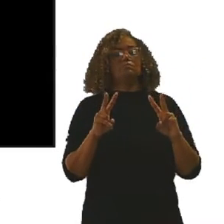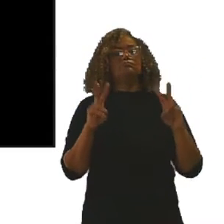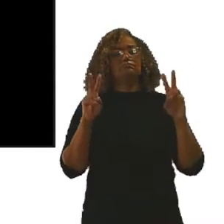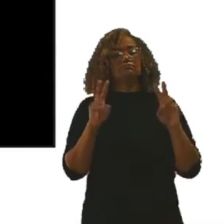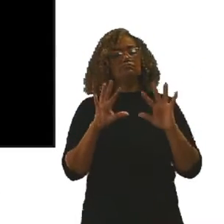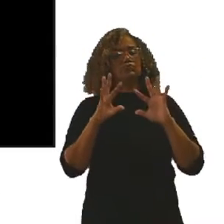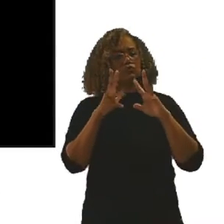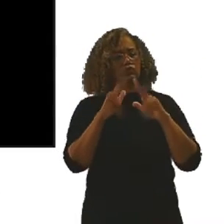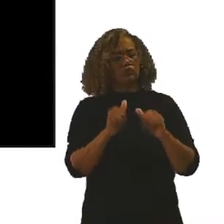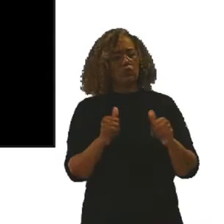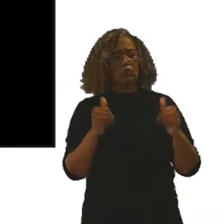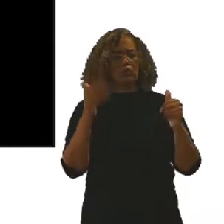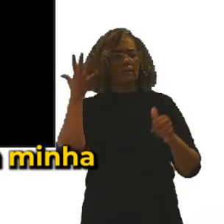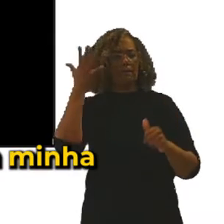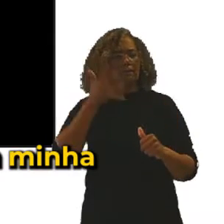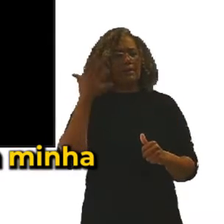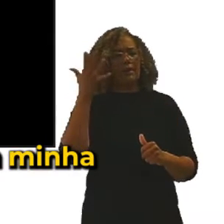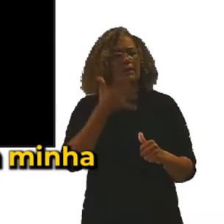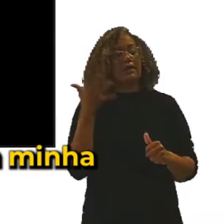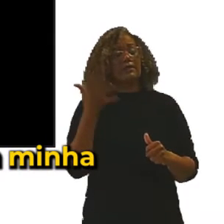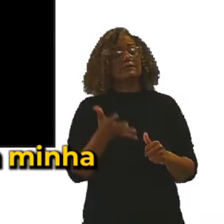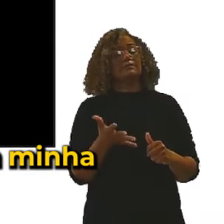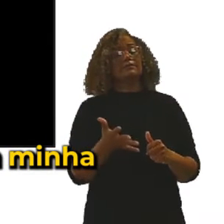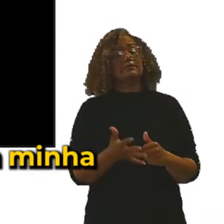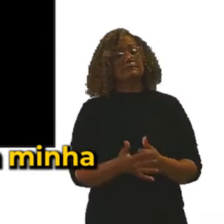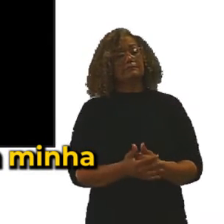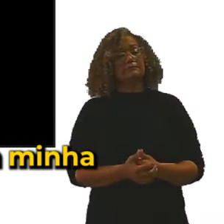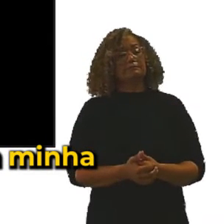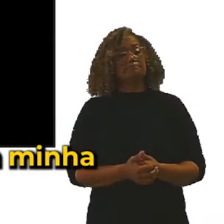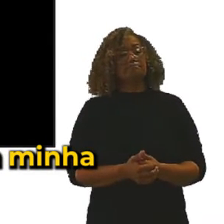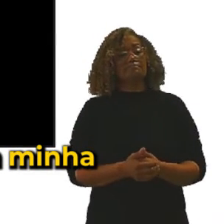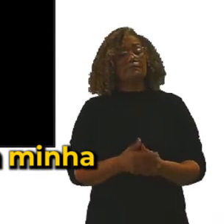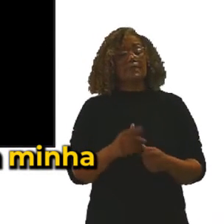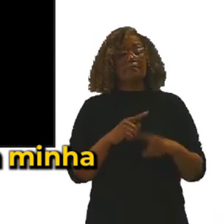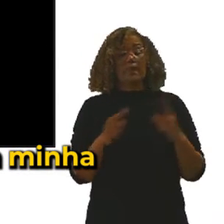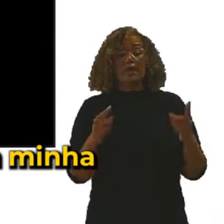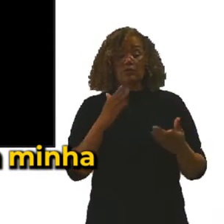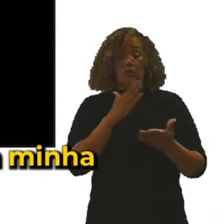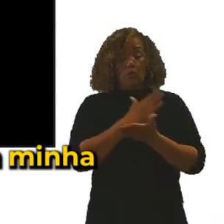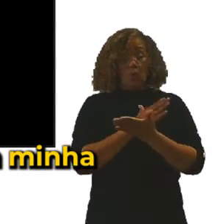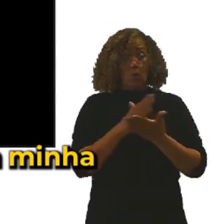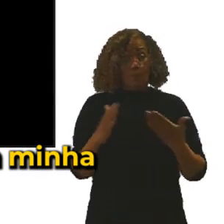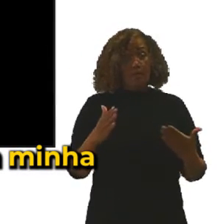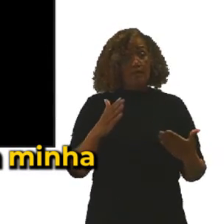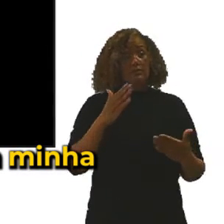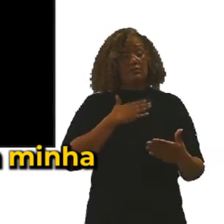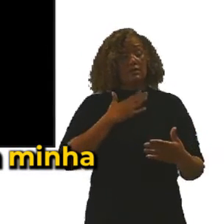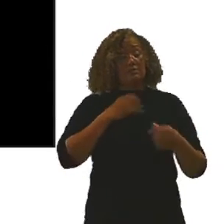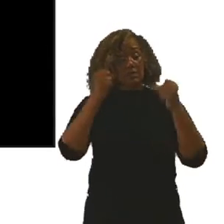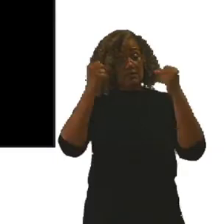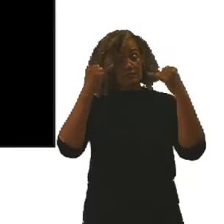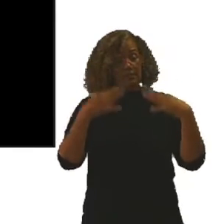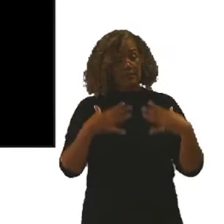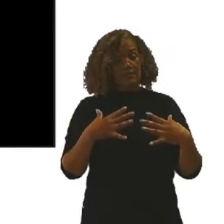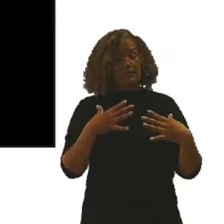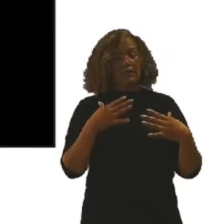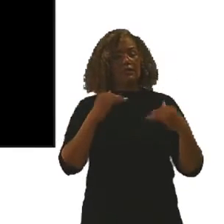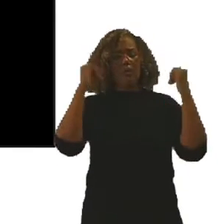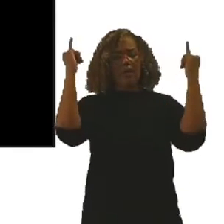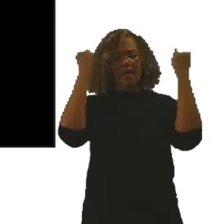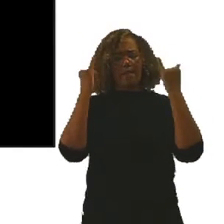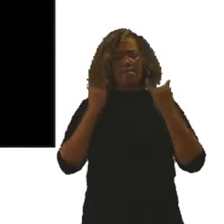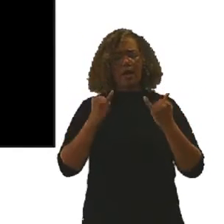praxe, e eu não havia feito isso logo no início da minha fala, que eu faça a minha descrição. Desculpe